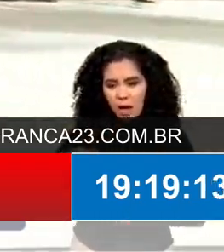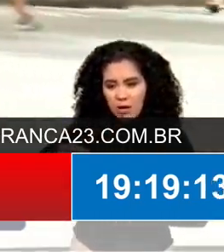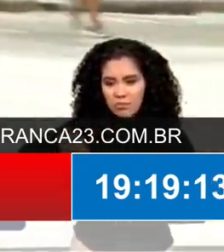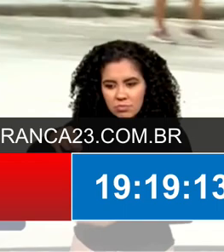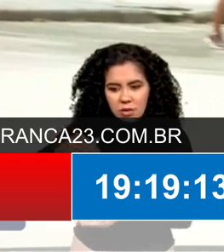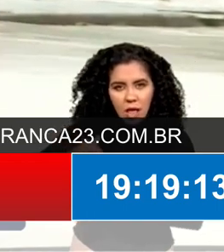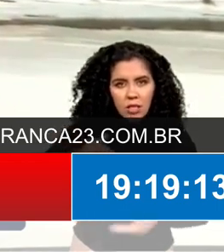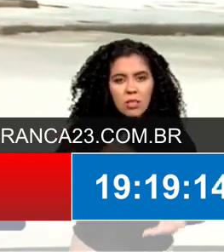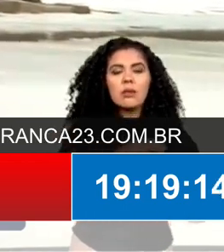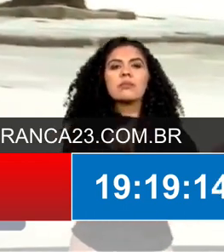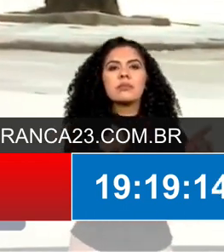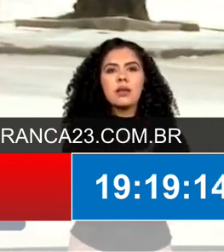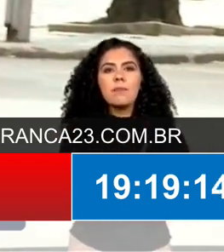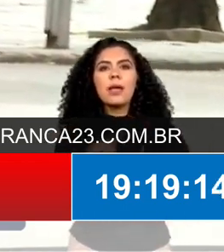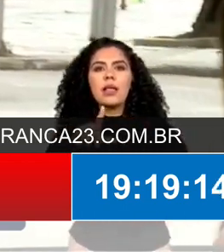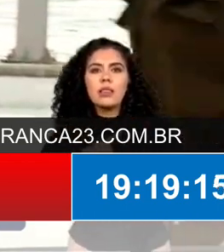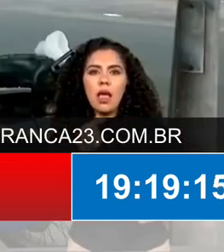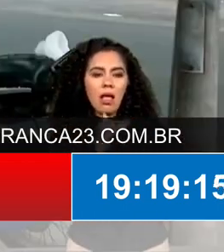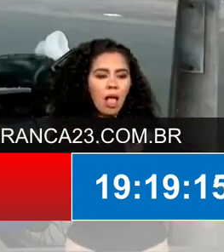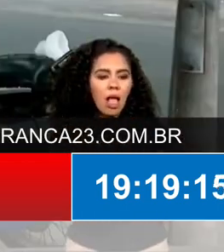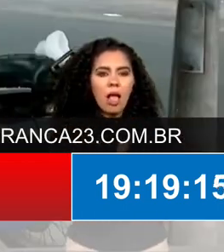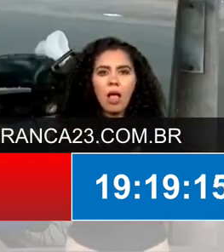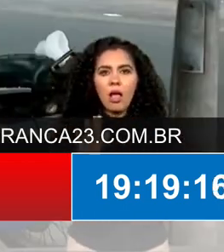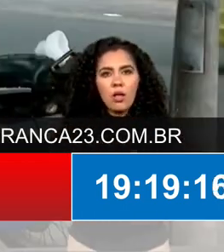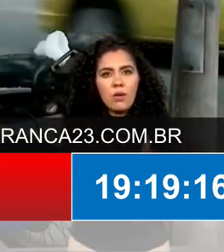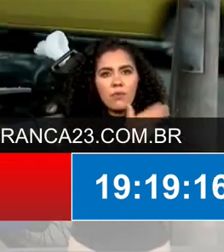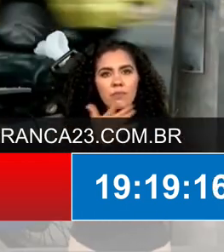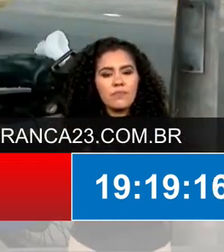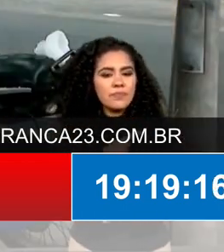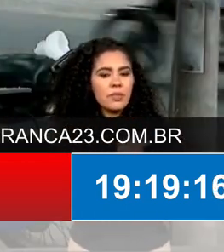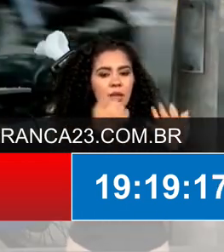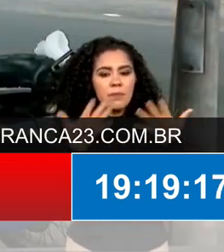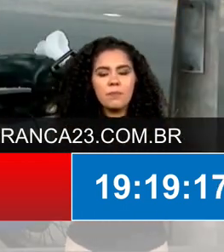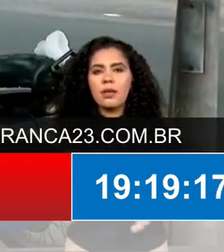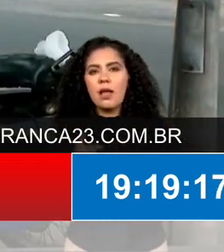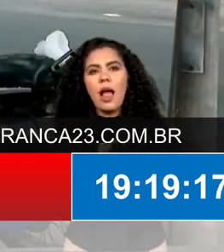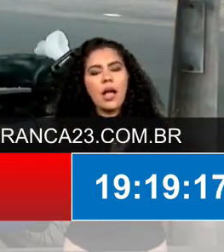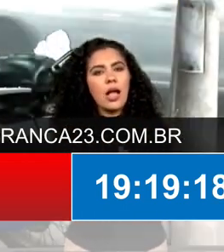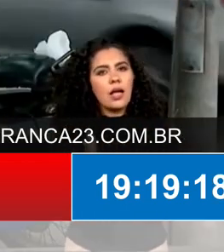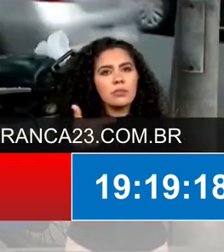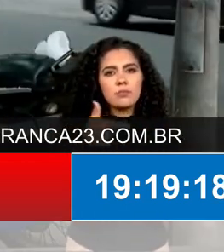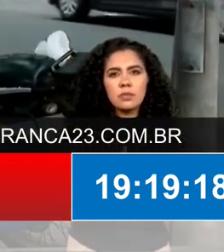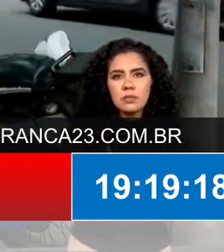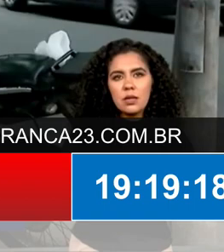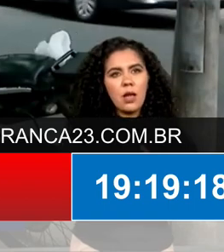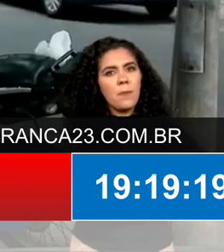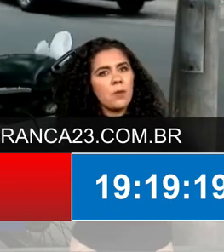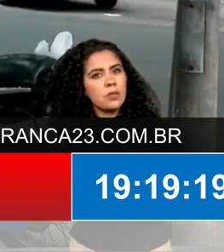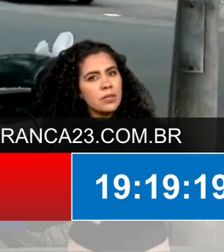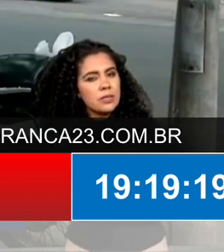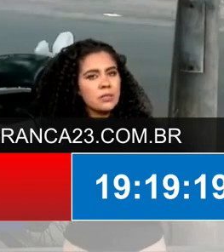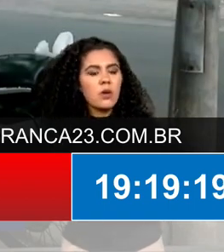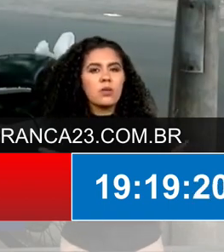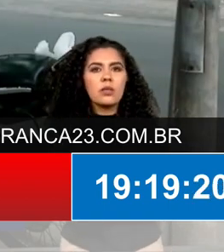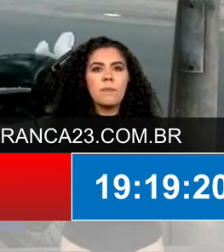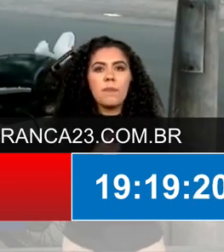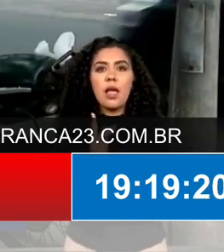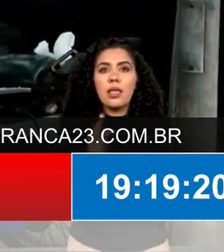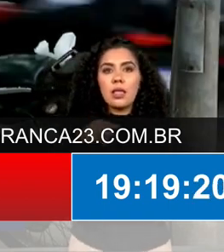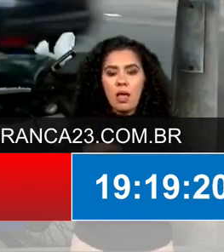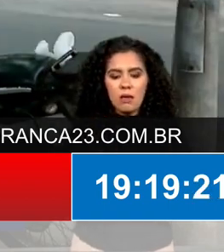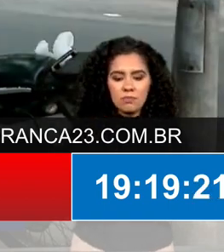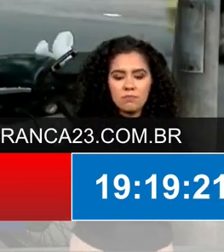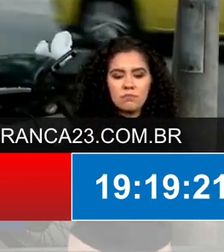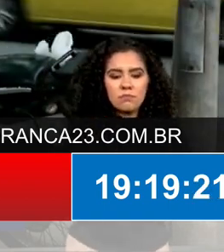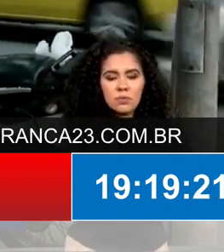tem despesas ao longo do dia. Gasto com manutenção, gasolina, além do que a quilometragem também, que é importantíssimo,